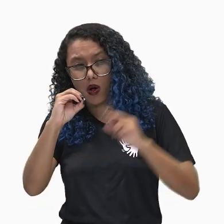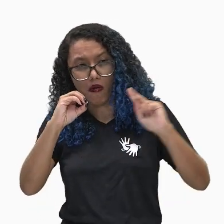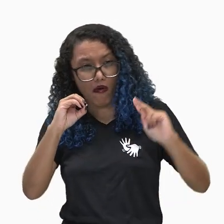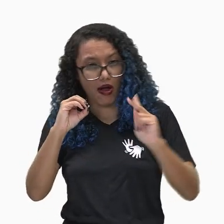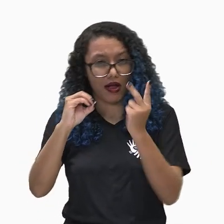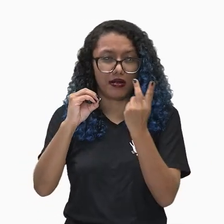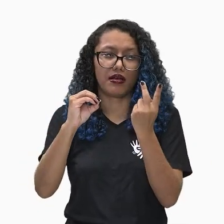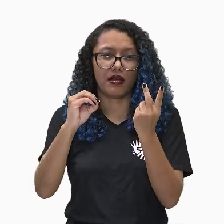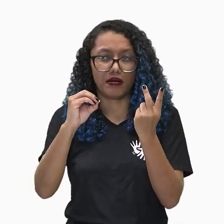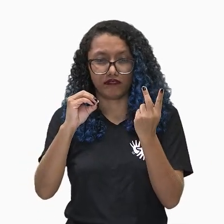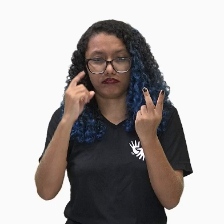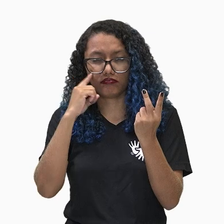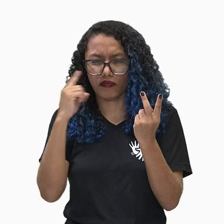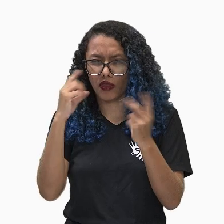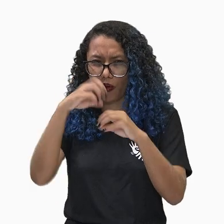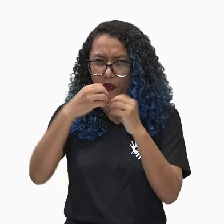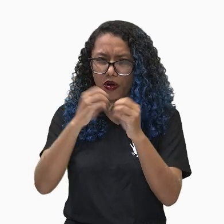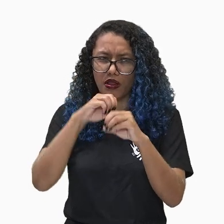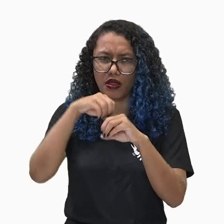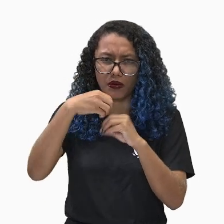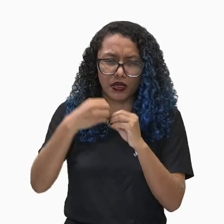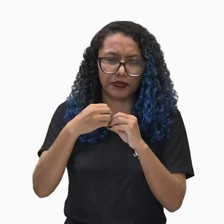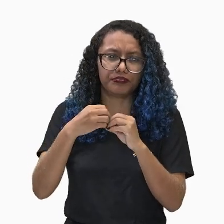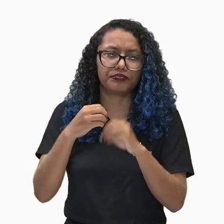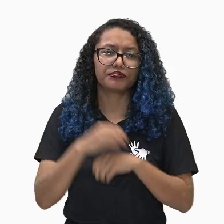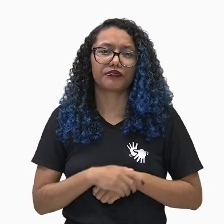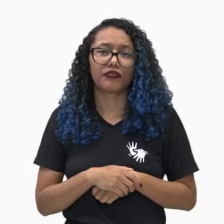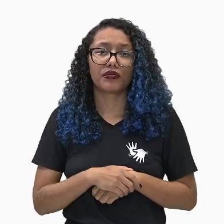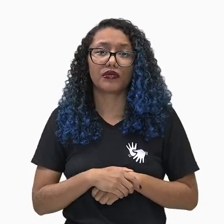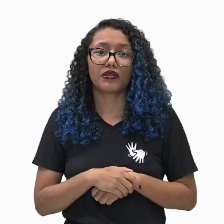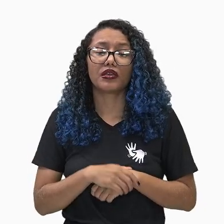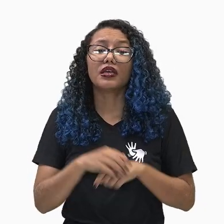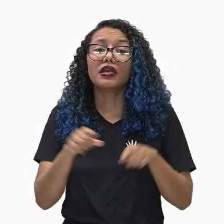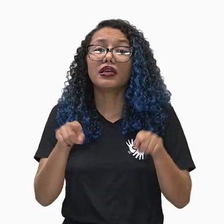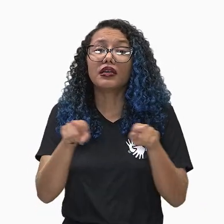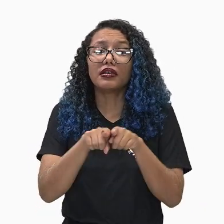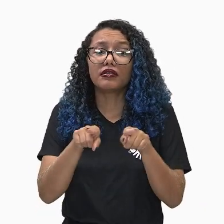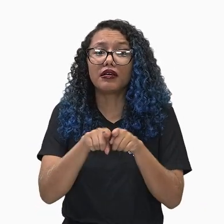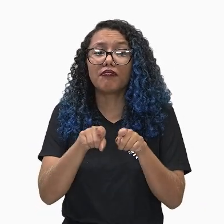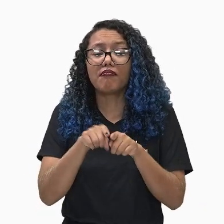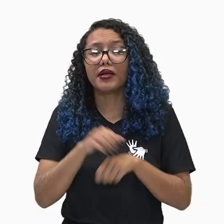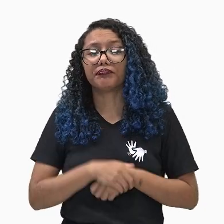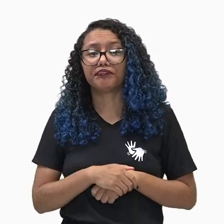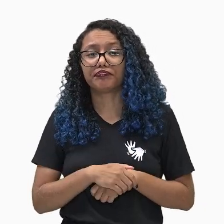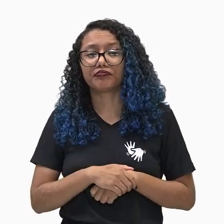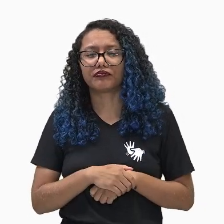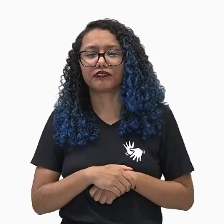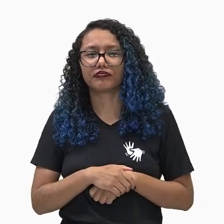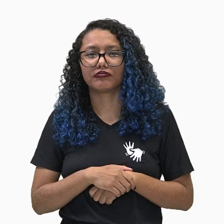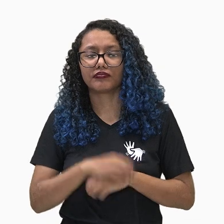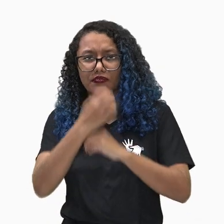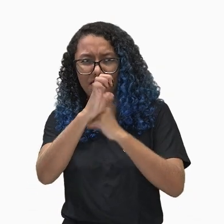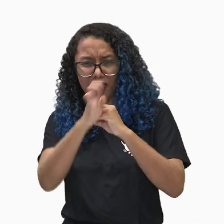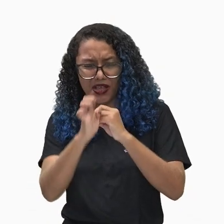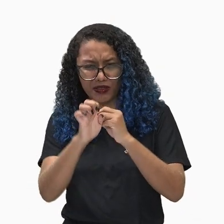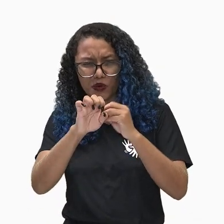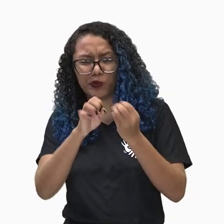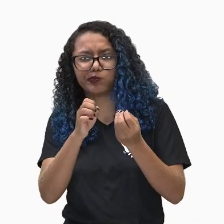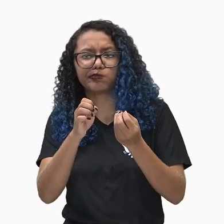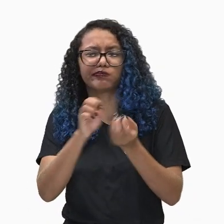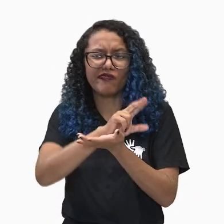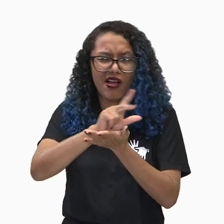molécula, né? E o que ocorre devido à distribuição desigual das cargas elétricas. A segunda característica é